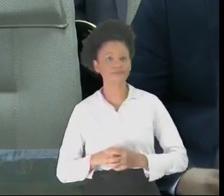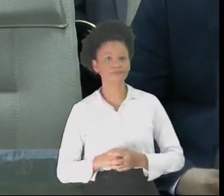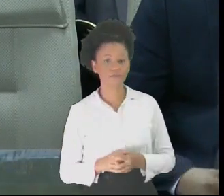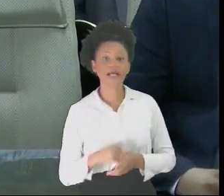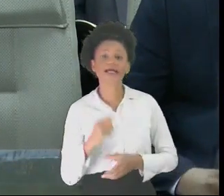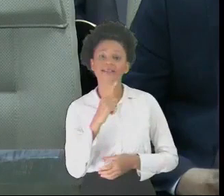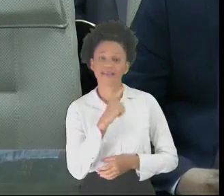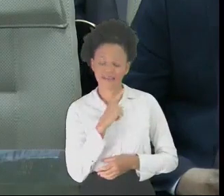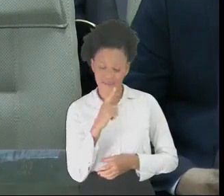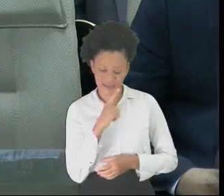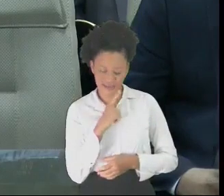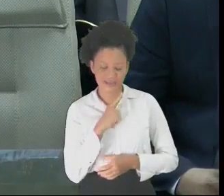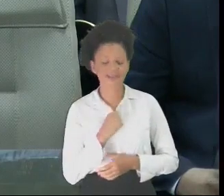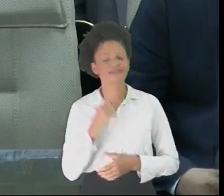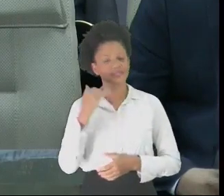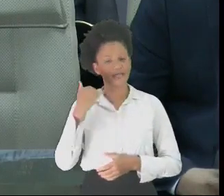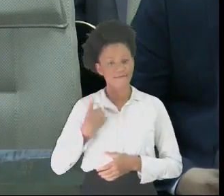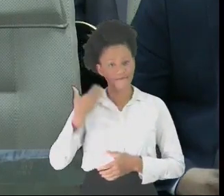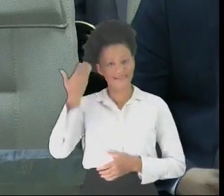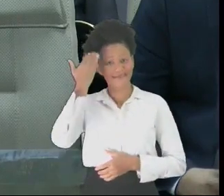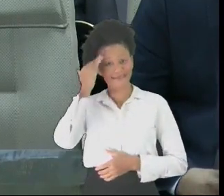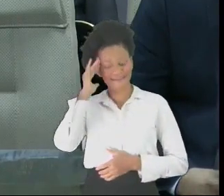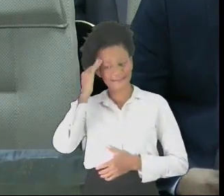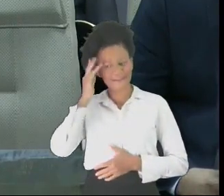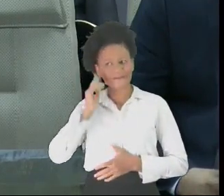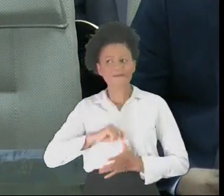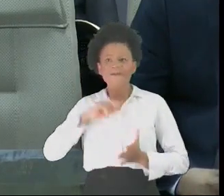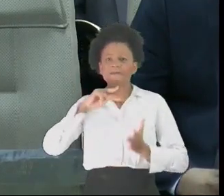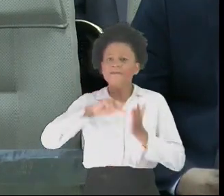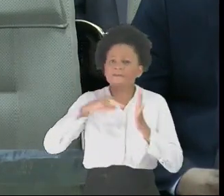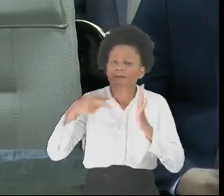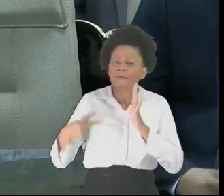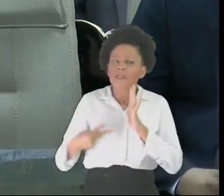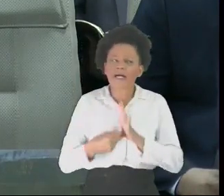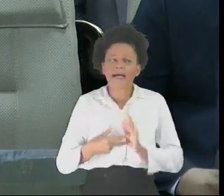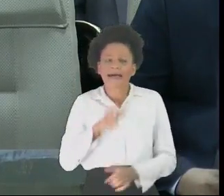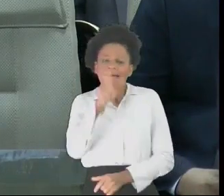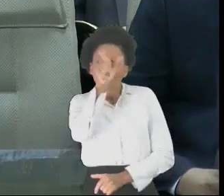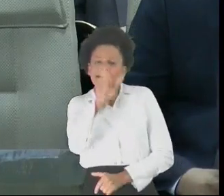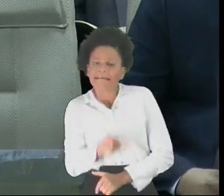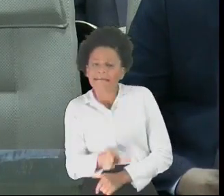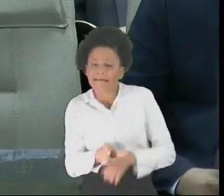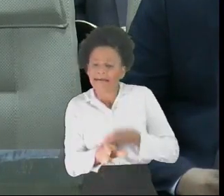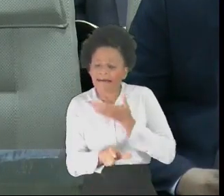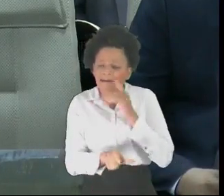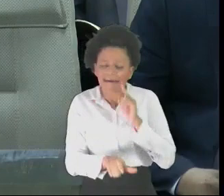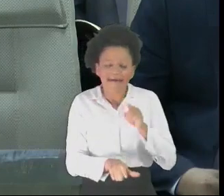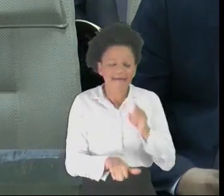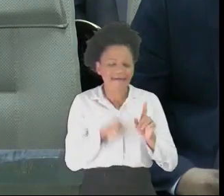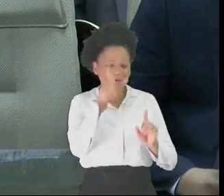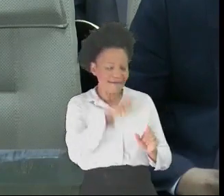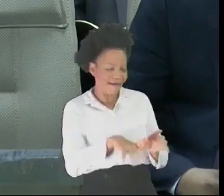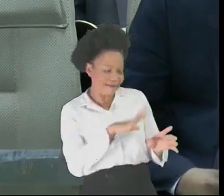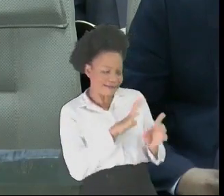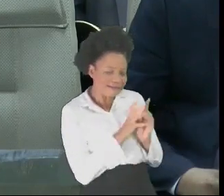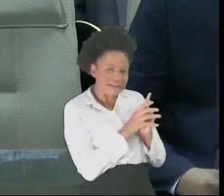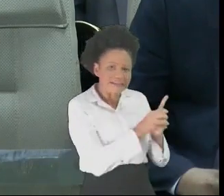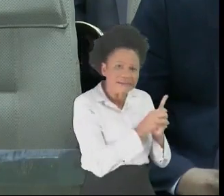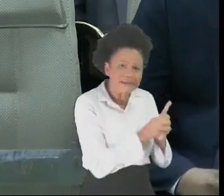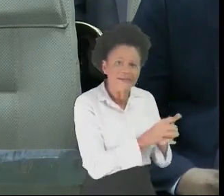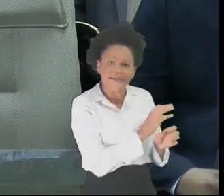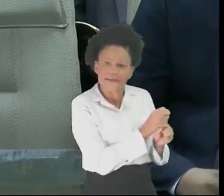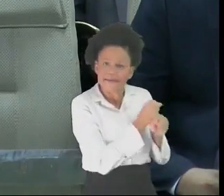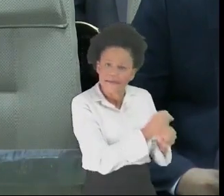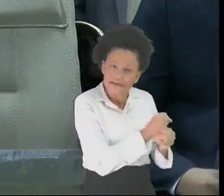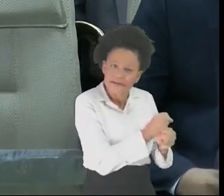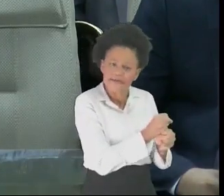houve muitas interpretações. Quem é este que está resistindo para que ele não apareça? Quem